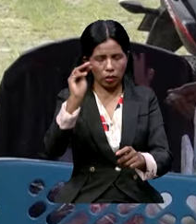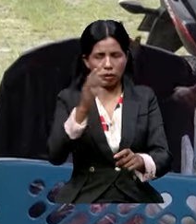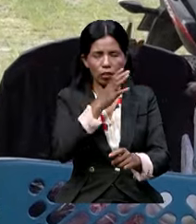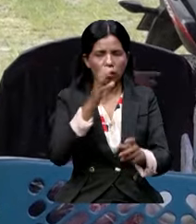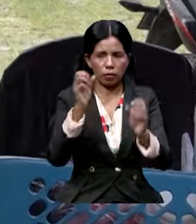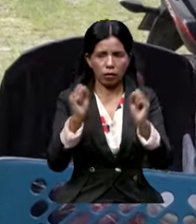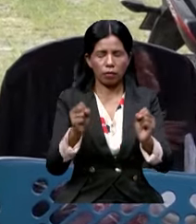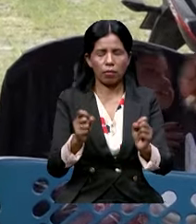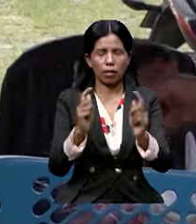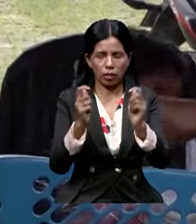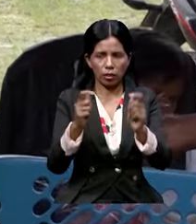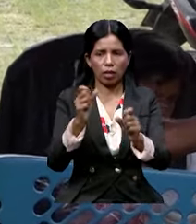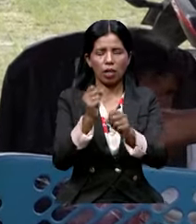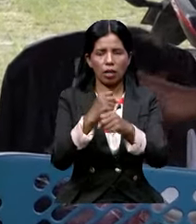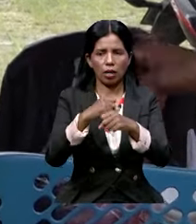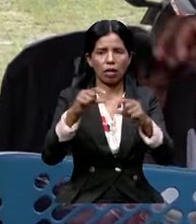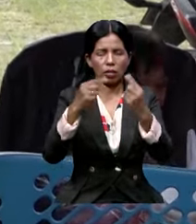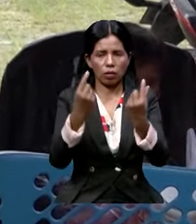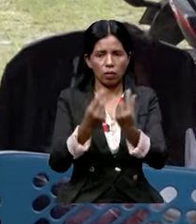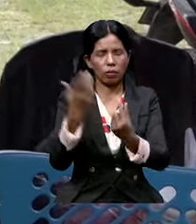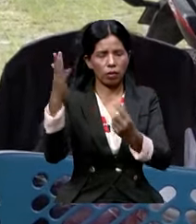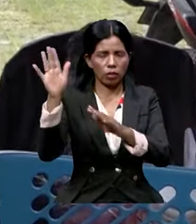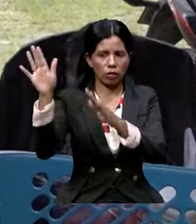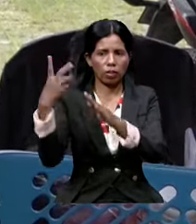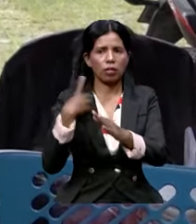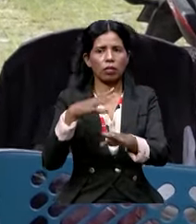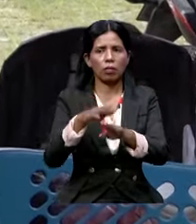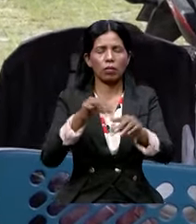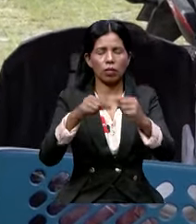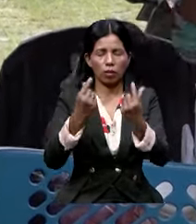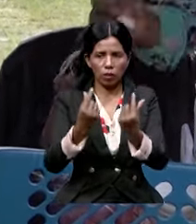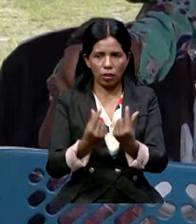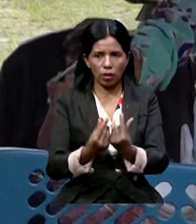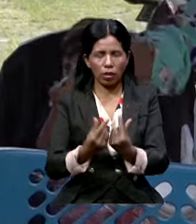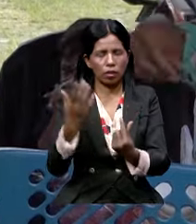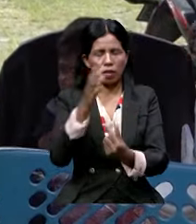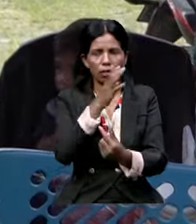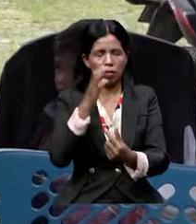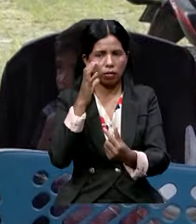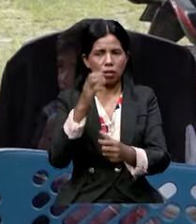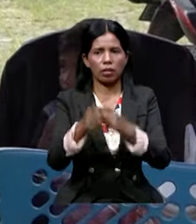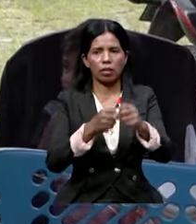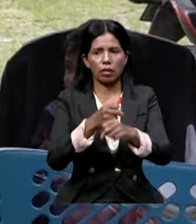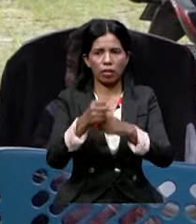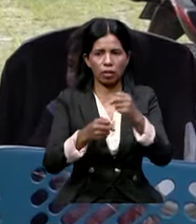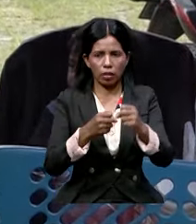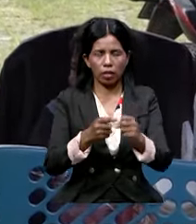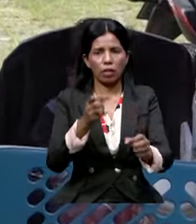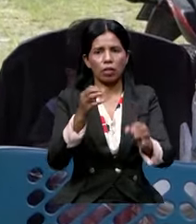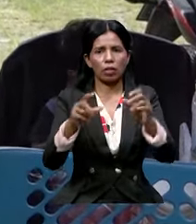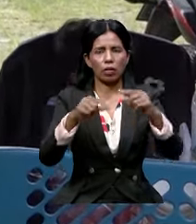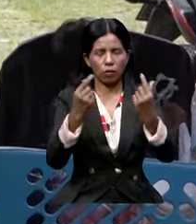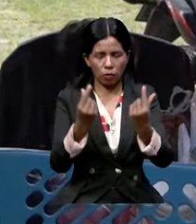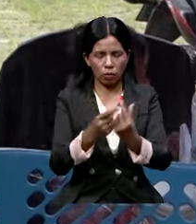bele bele koko kria grupu agrikultura ya base atu ita bulu kelompok tani ya base kalde ya depois tina tina halomba. Kuanu grupu ida